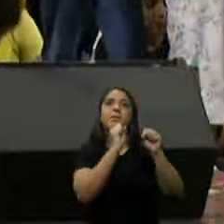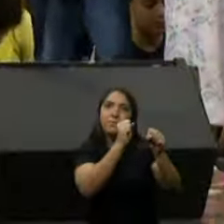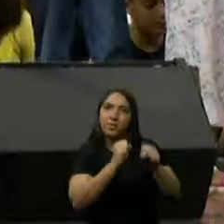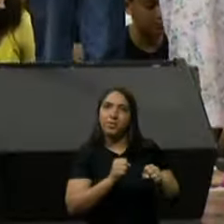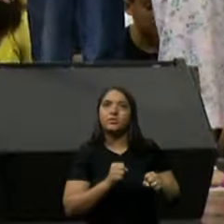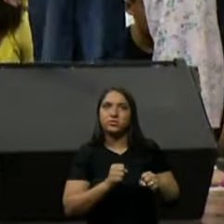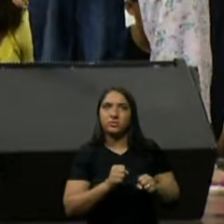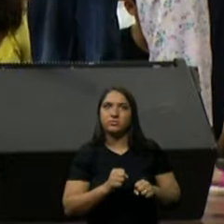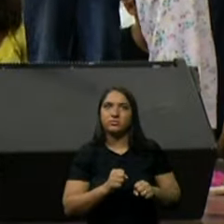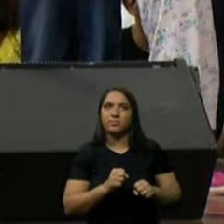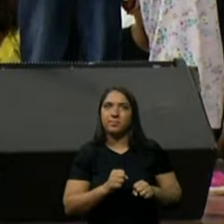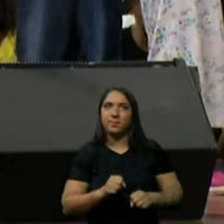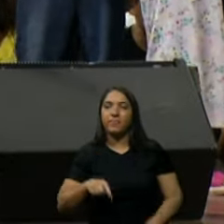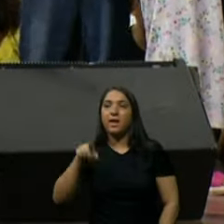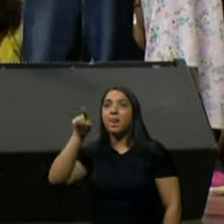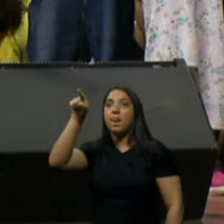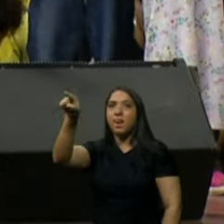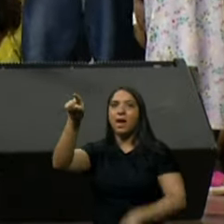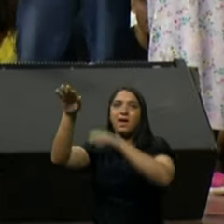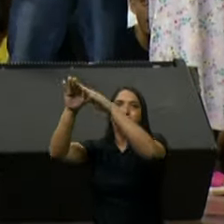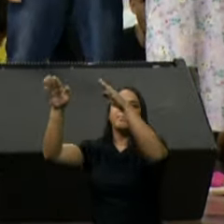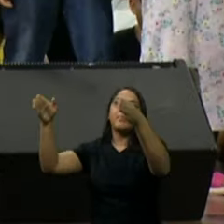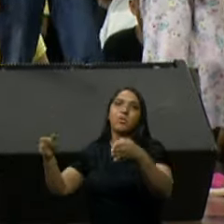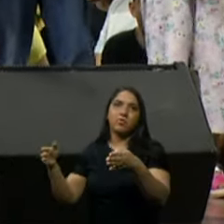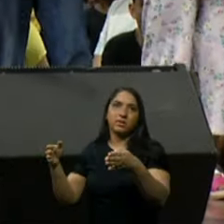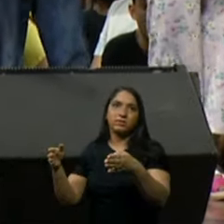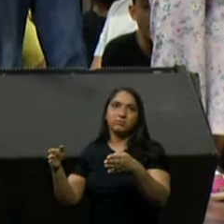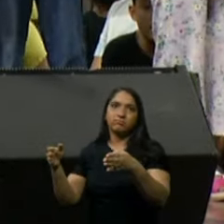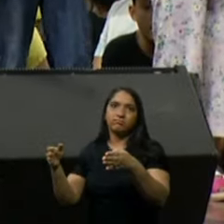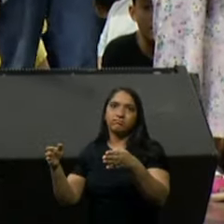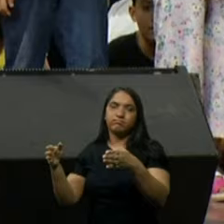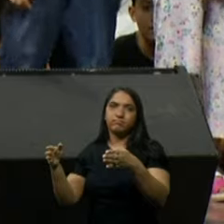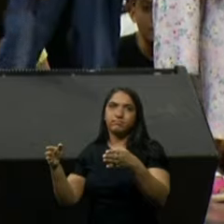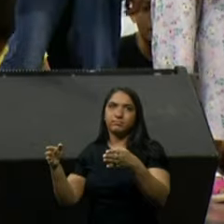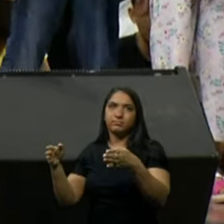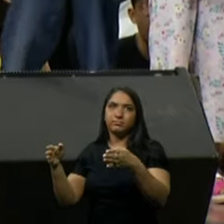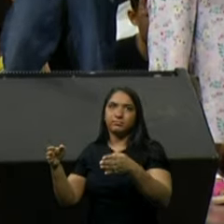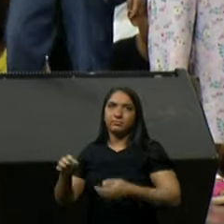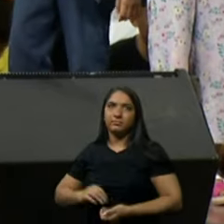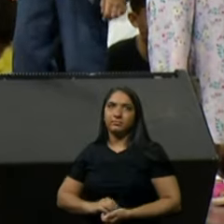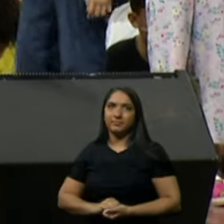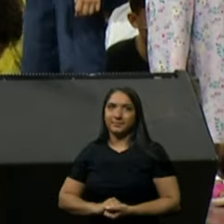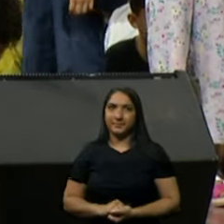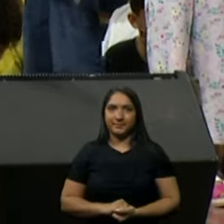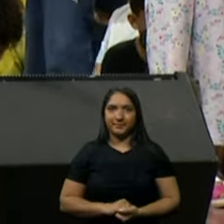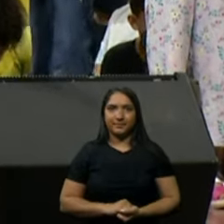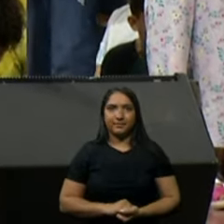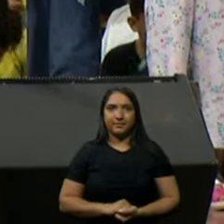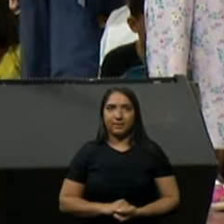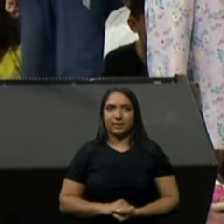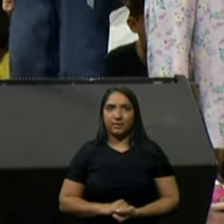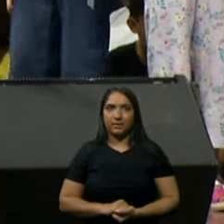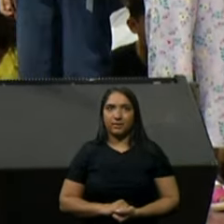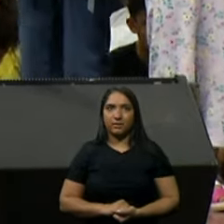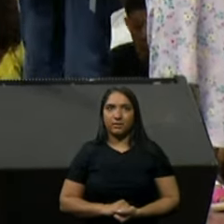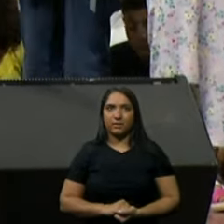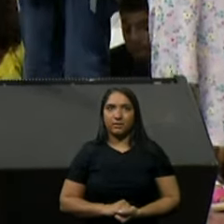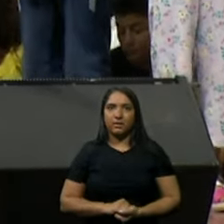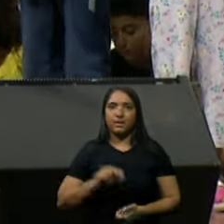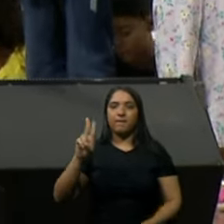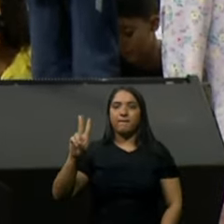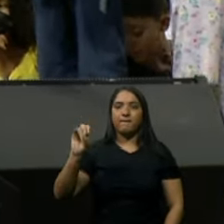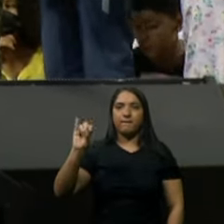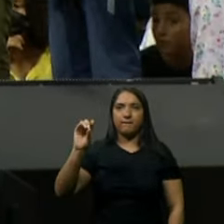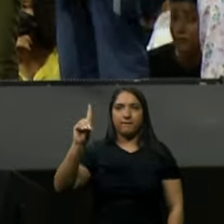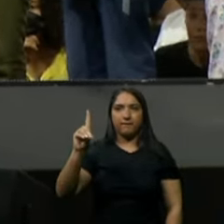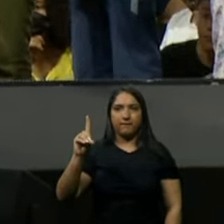para participar desde ali no balcão do ali na como chama aqui é difícil te pedi para eles ir no balcão e na internet como é